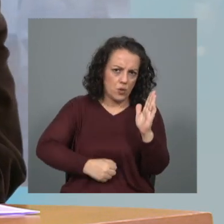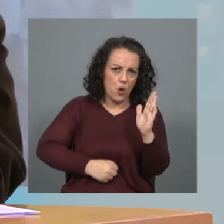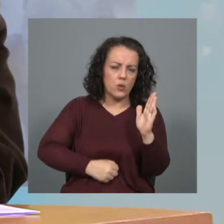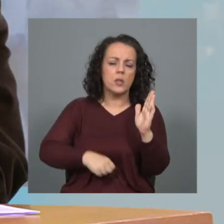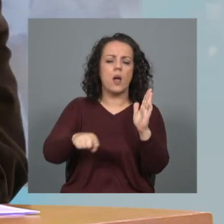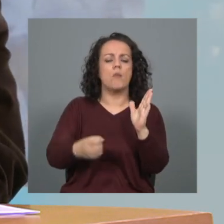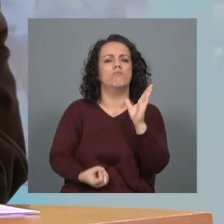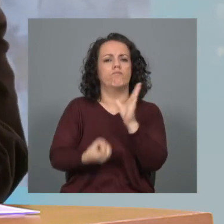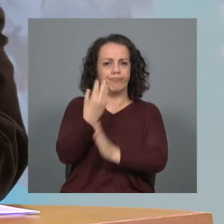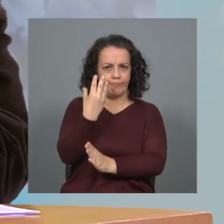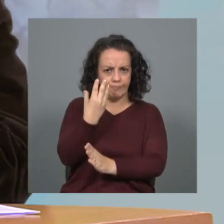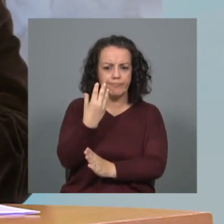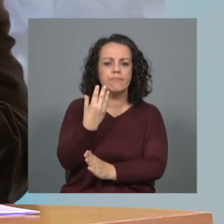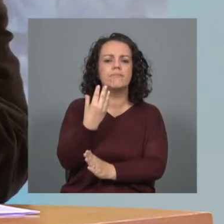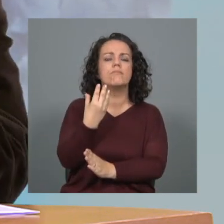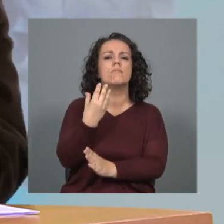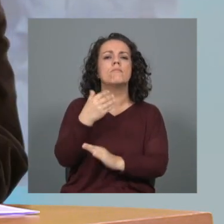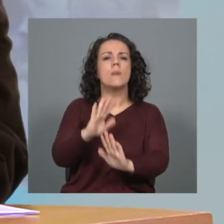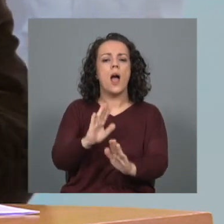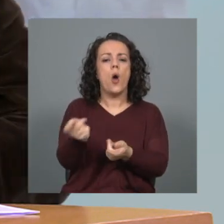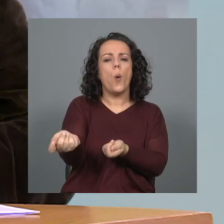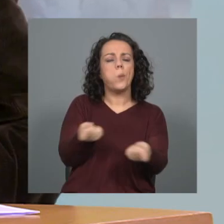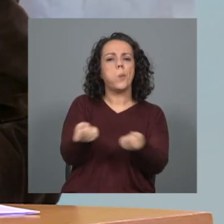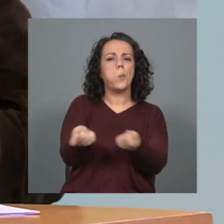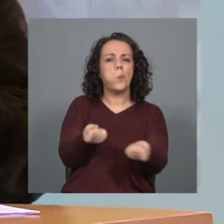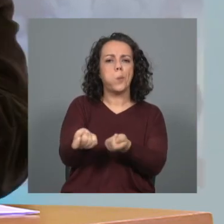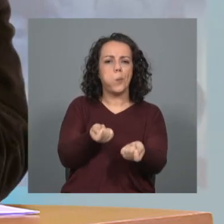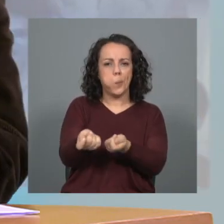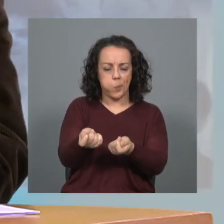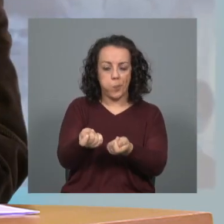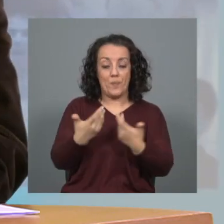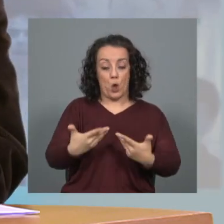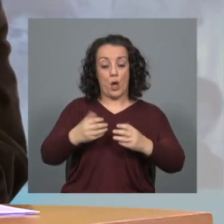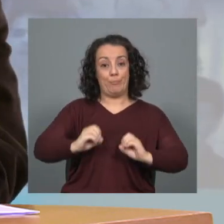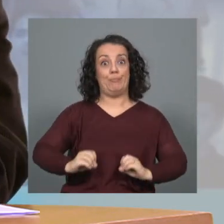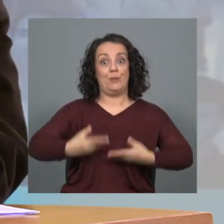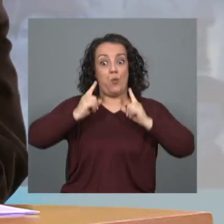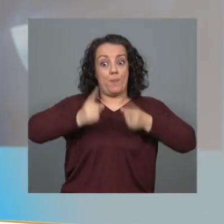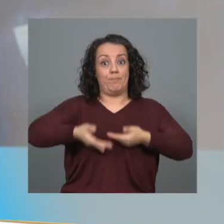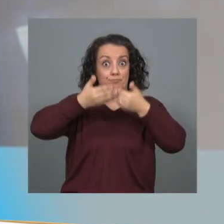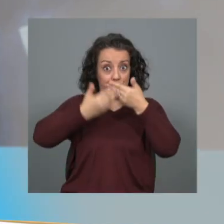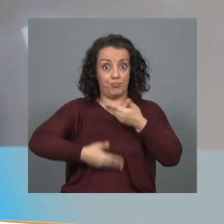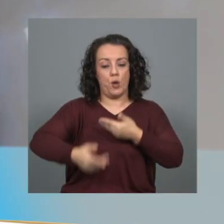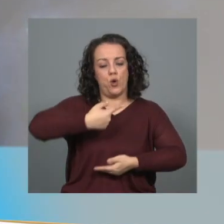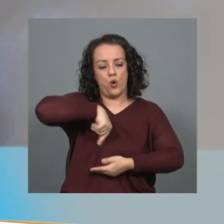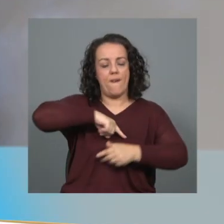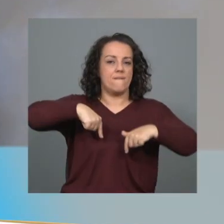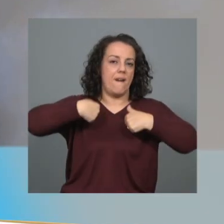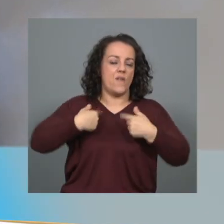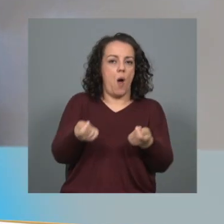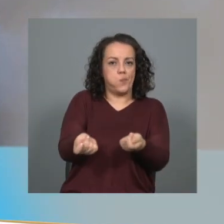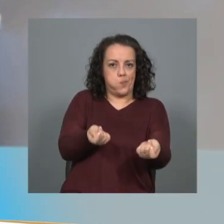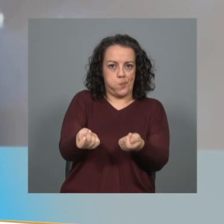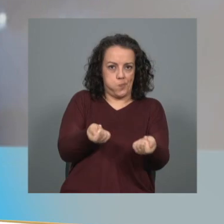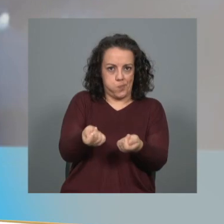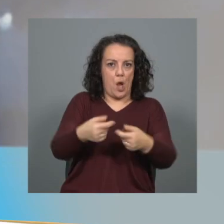digamos assim, a sua sustentação e coordenação assume nesta fase de lançamento. Mas, desde já,